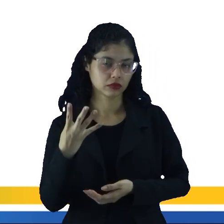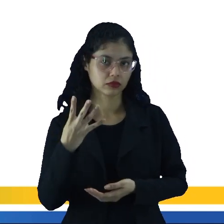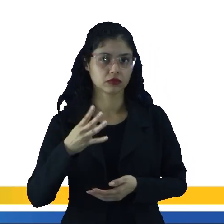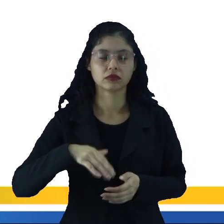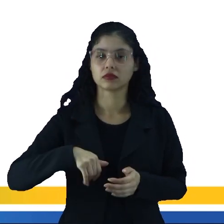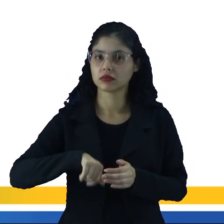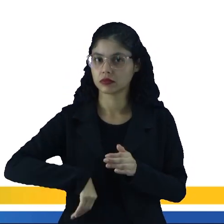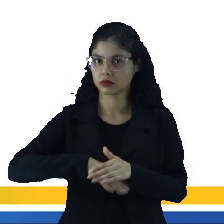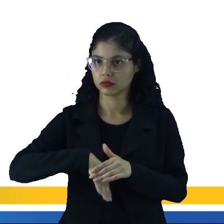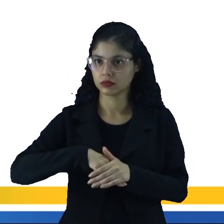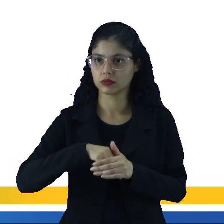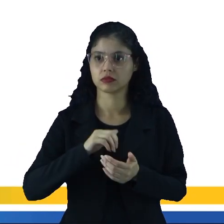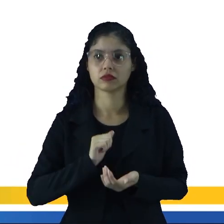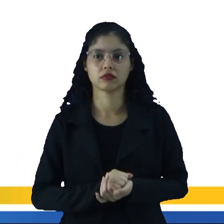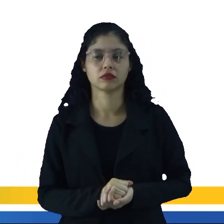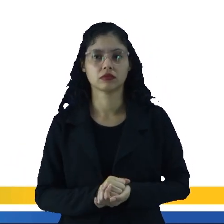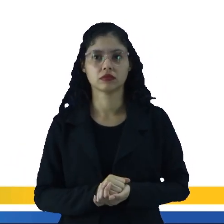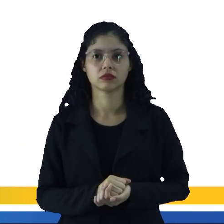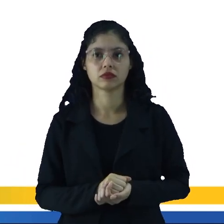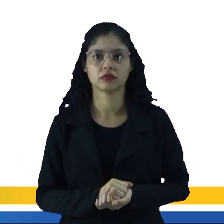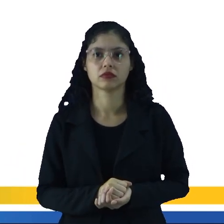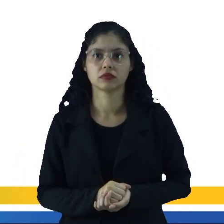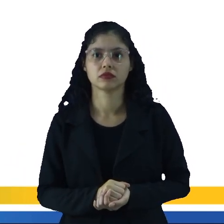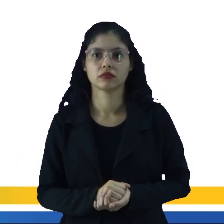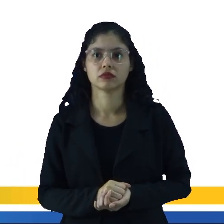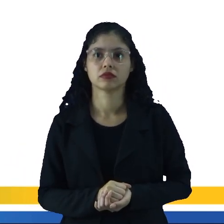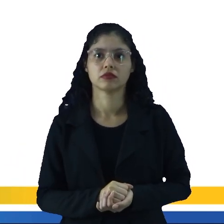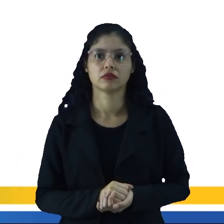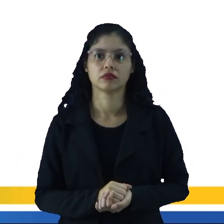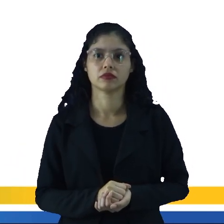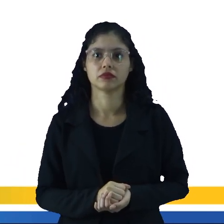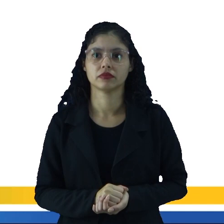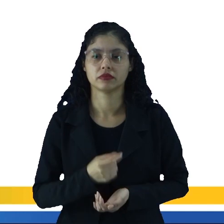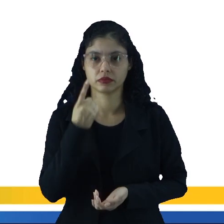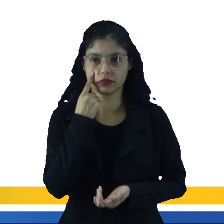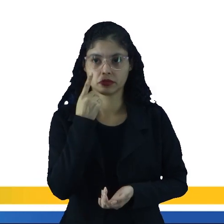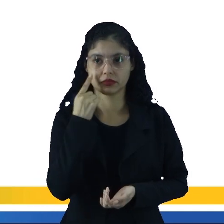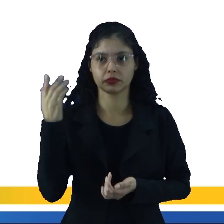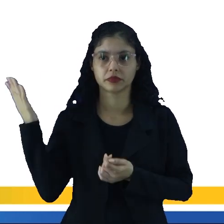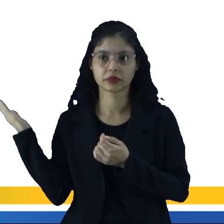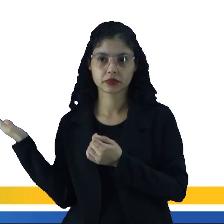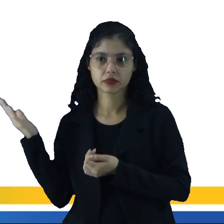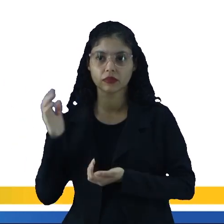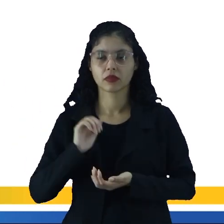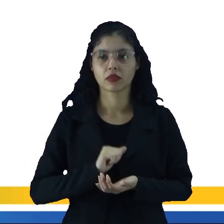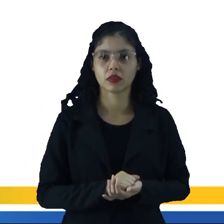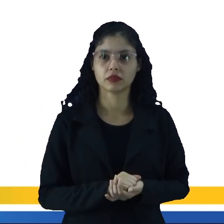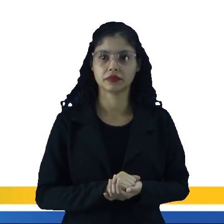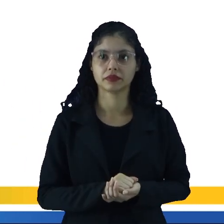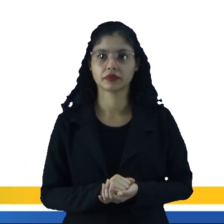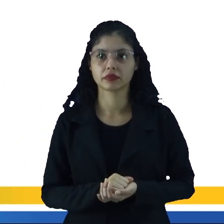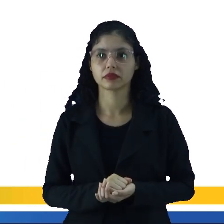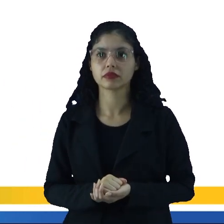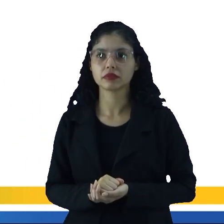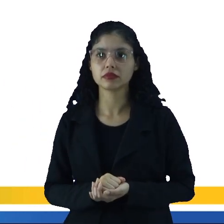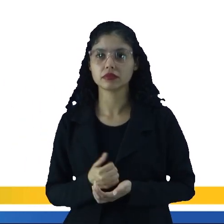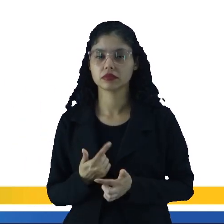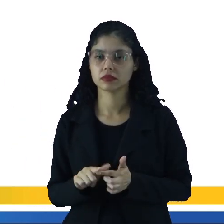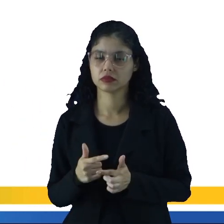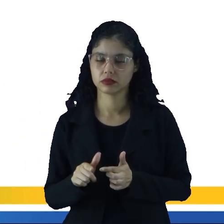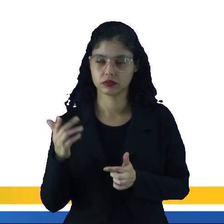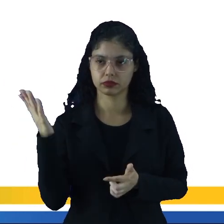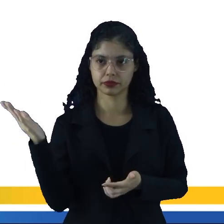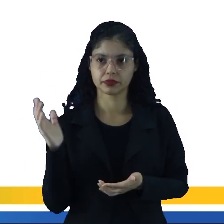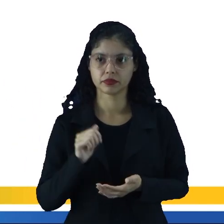gols em 4 jogos. Tá? Vamos aí ver a